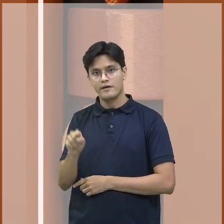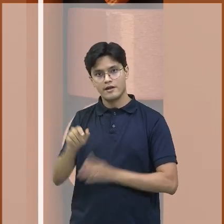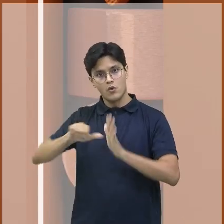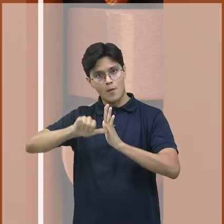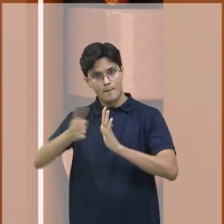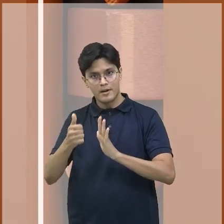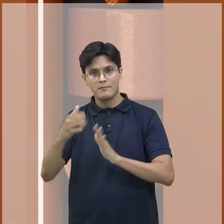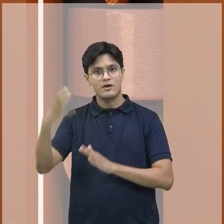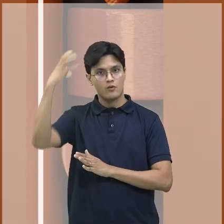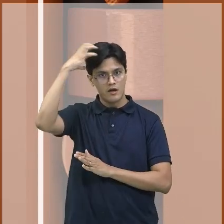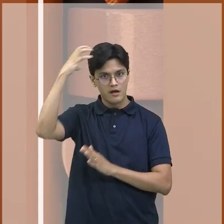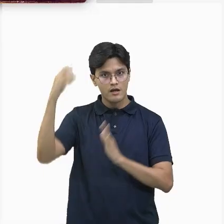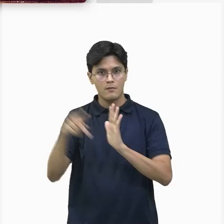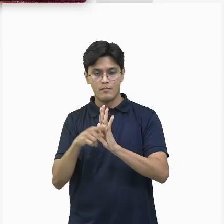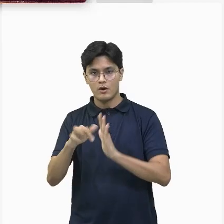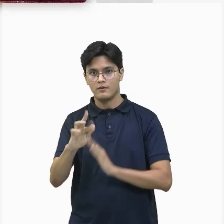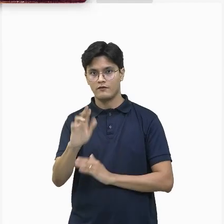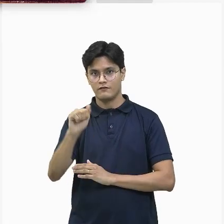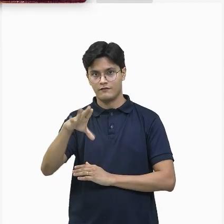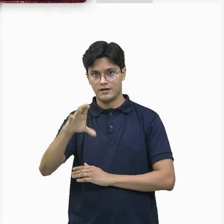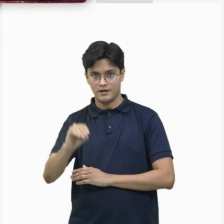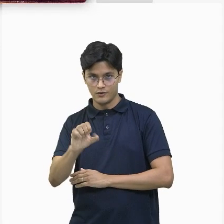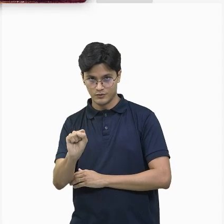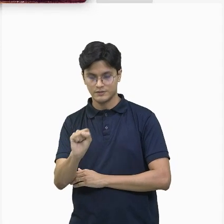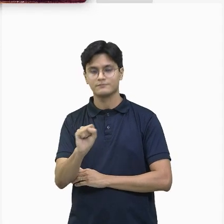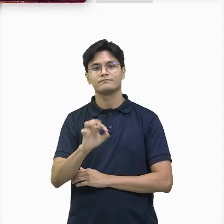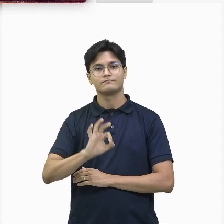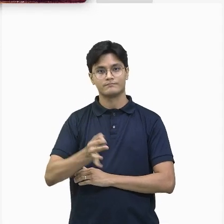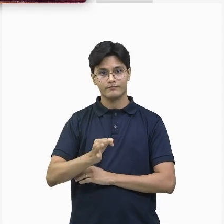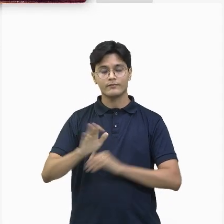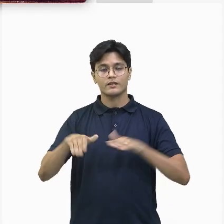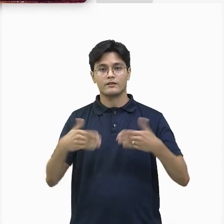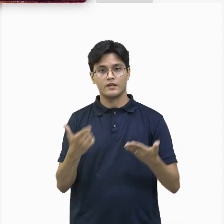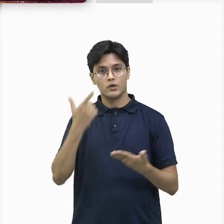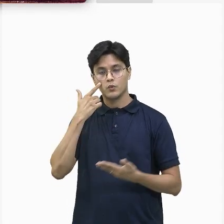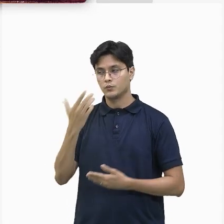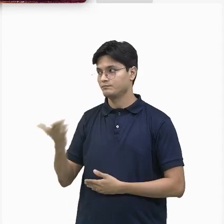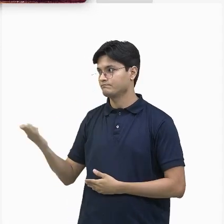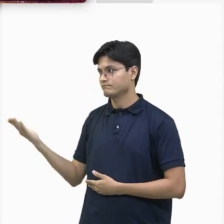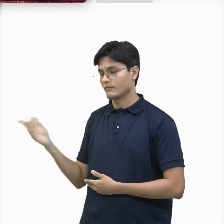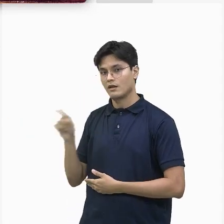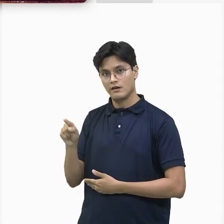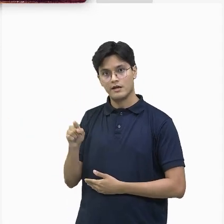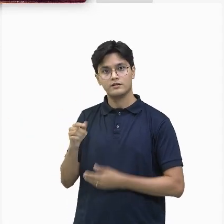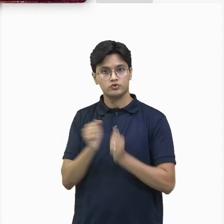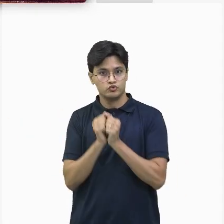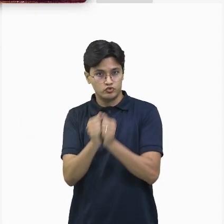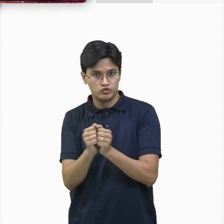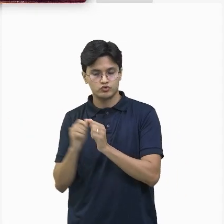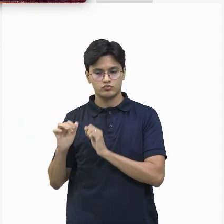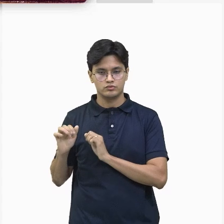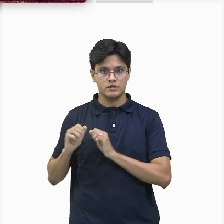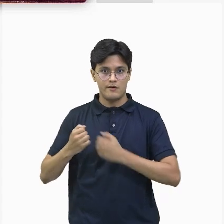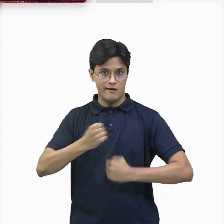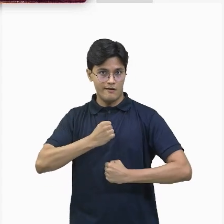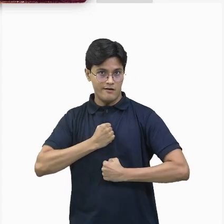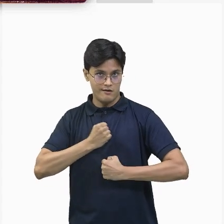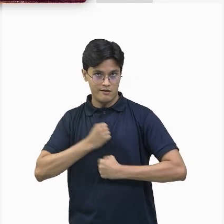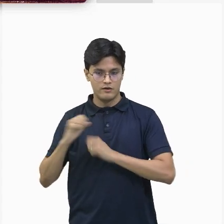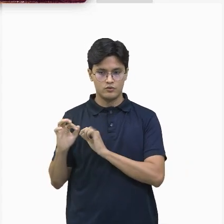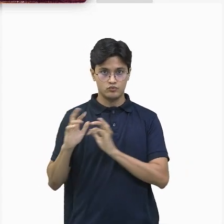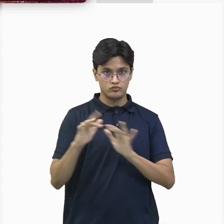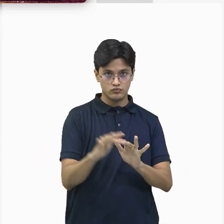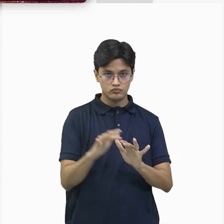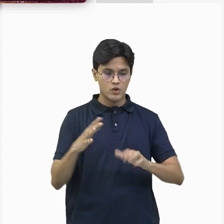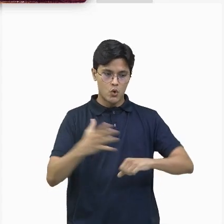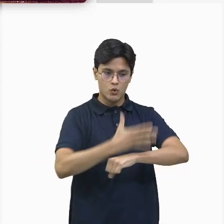dos francos. Acompanhemos, olha só, então à frente de seus guerreiros, conquistou terras dos burgúndios e